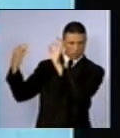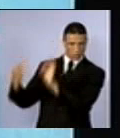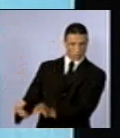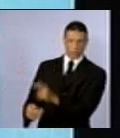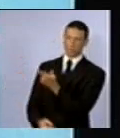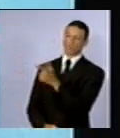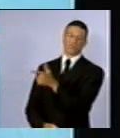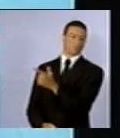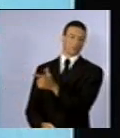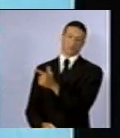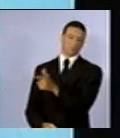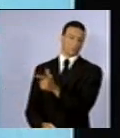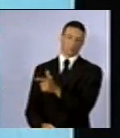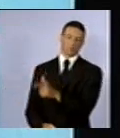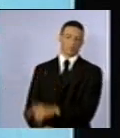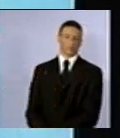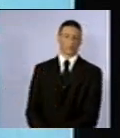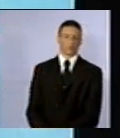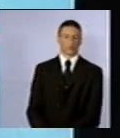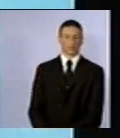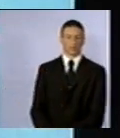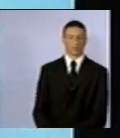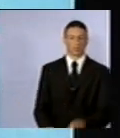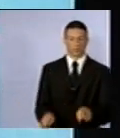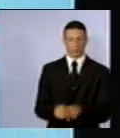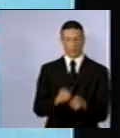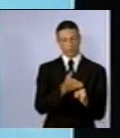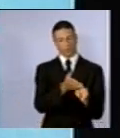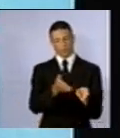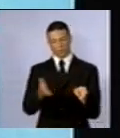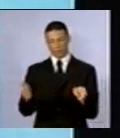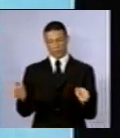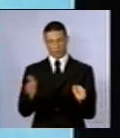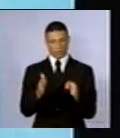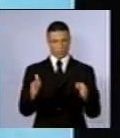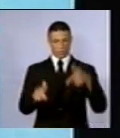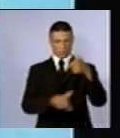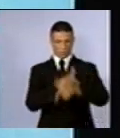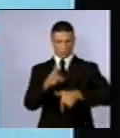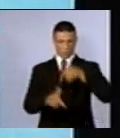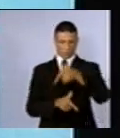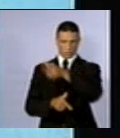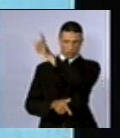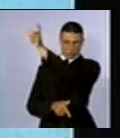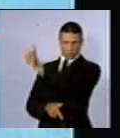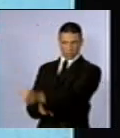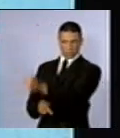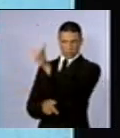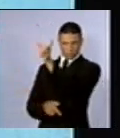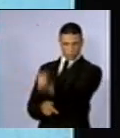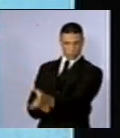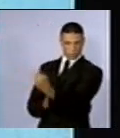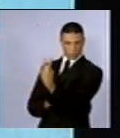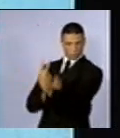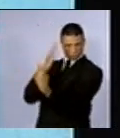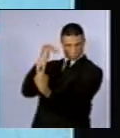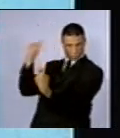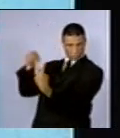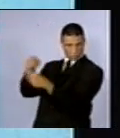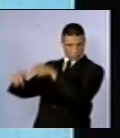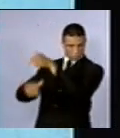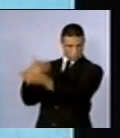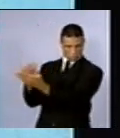existe nessa eventual link. E no período do trabalho publicado por Nancy e Lipper, a visão ambiental